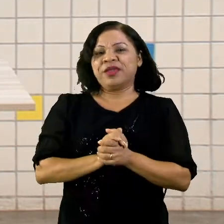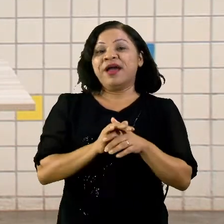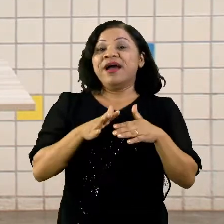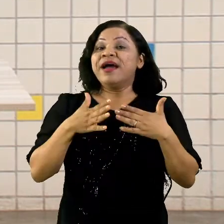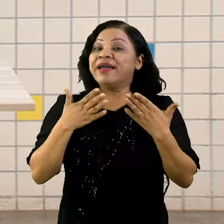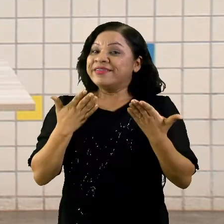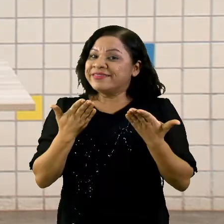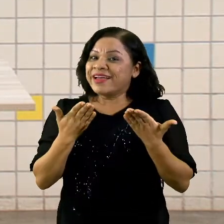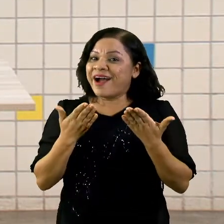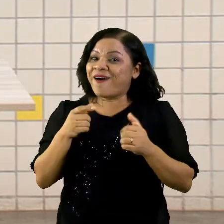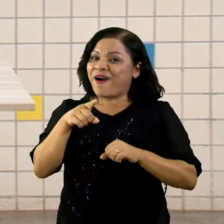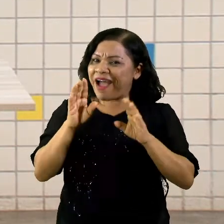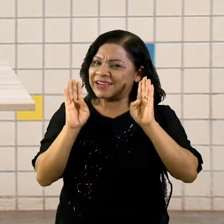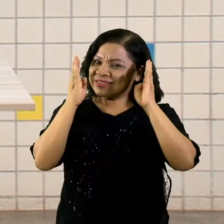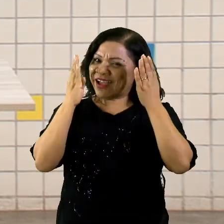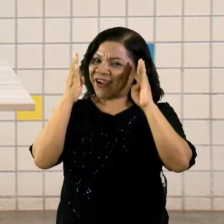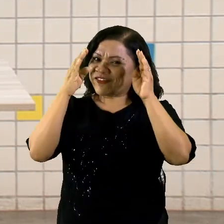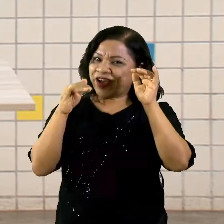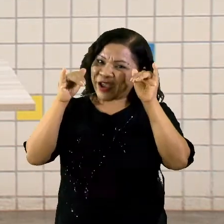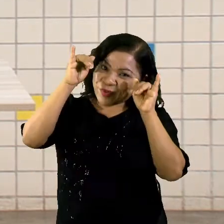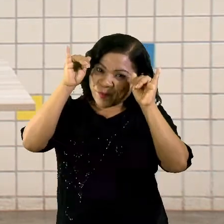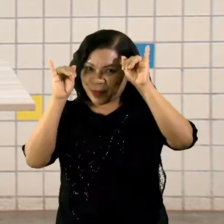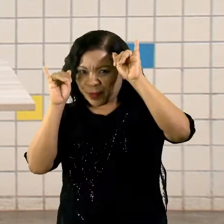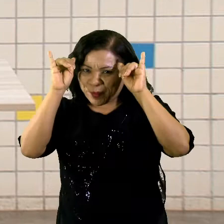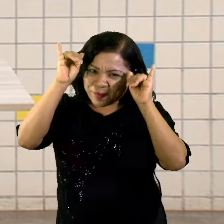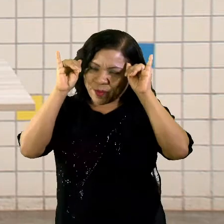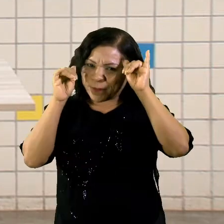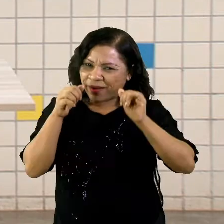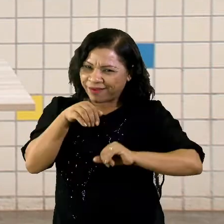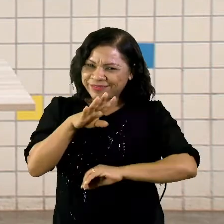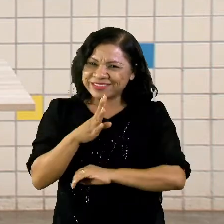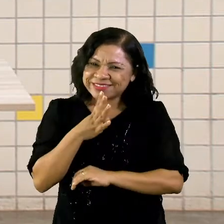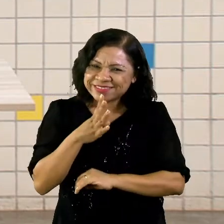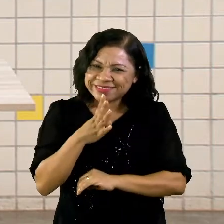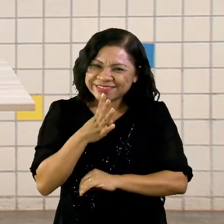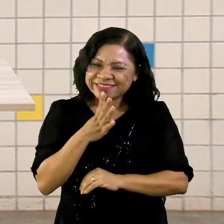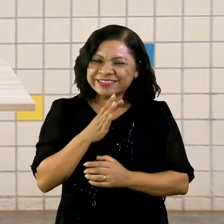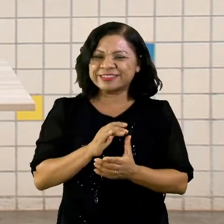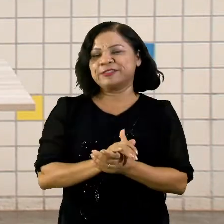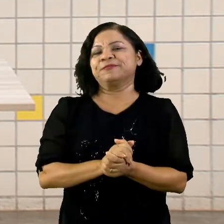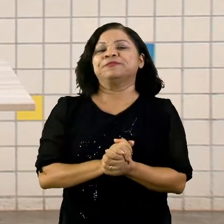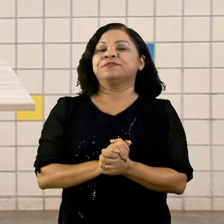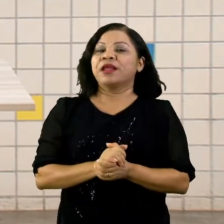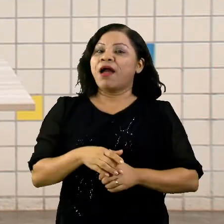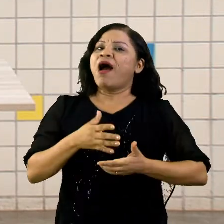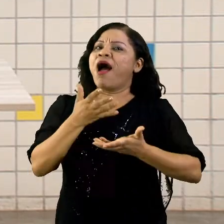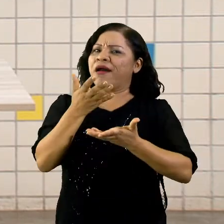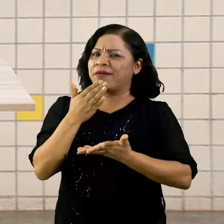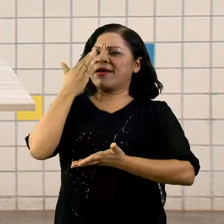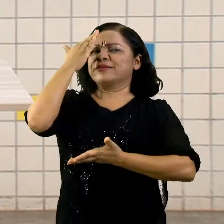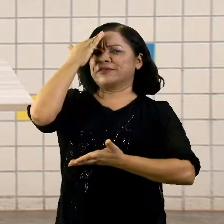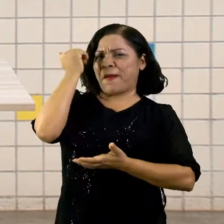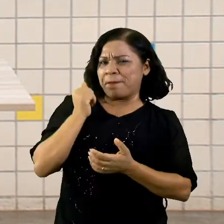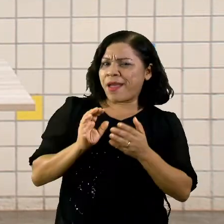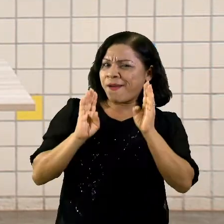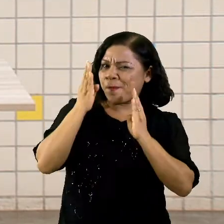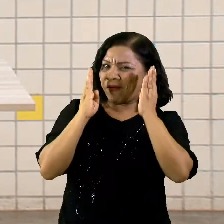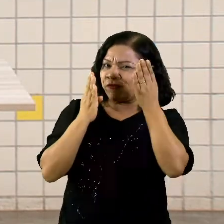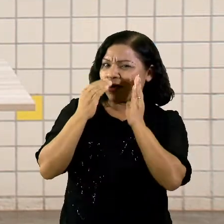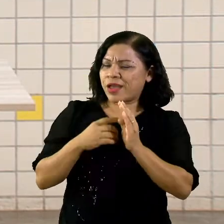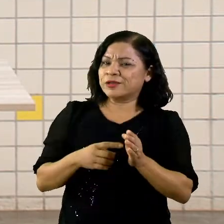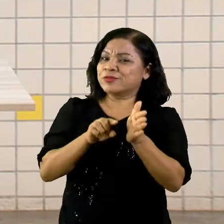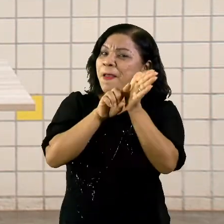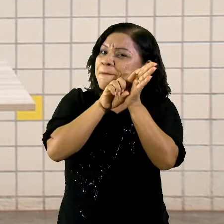Meu Boi. Você conhecia? Se você quiser saber mais sobre essa festa, pesquise aí na